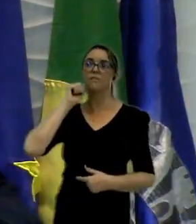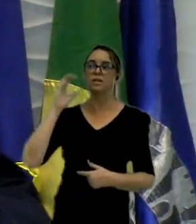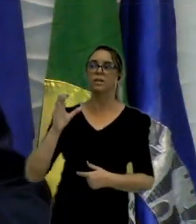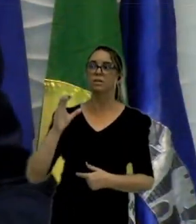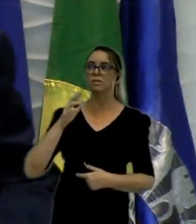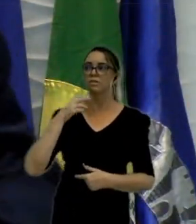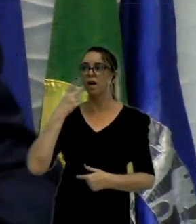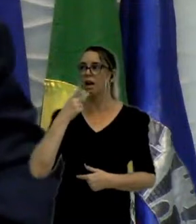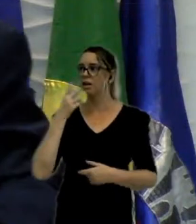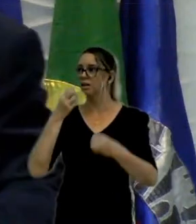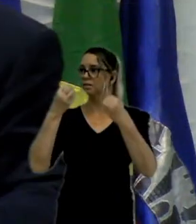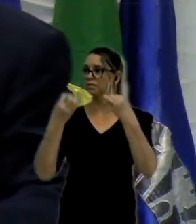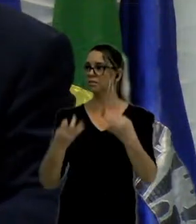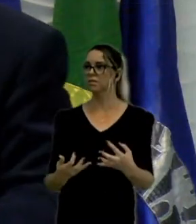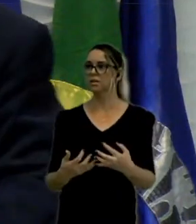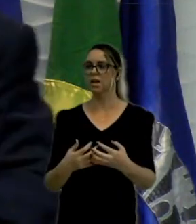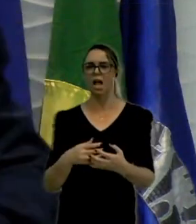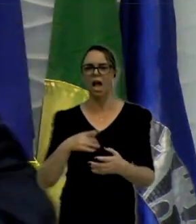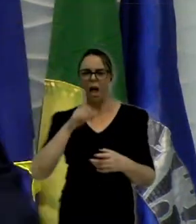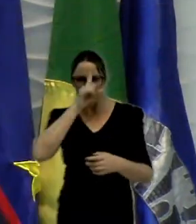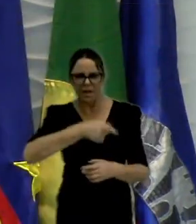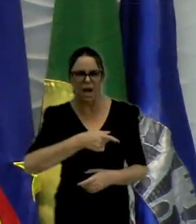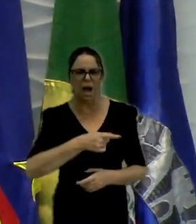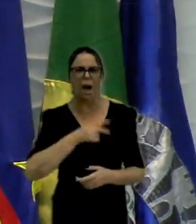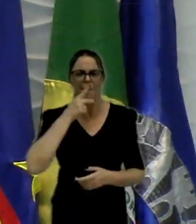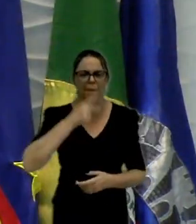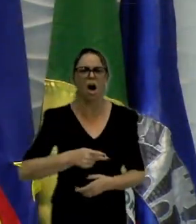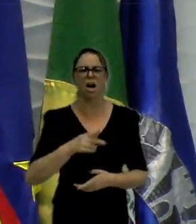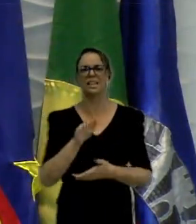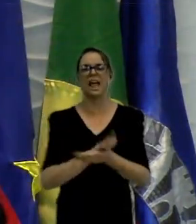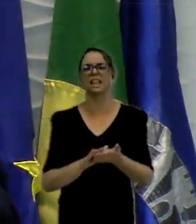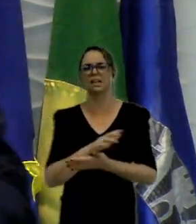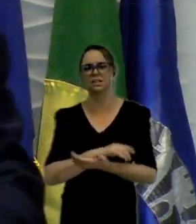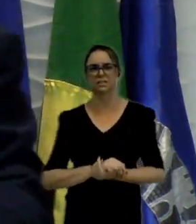Manda porra nenhuma, senhor presidente. Aí ele diz, aí digo,